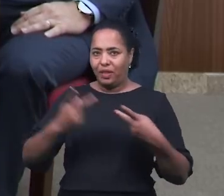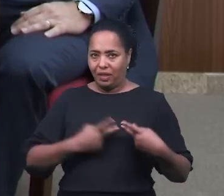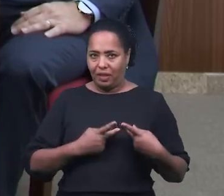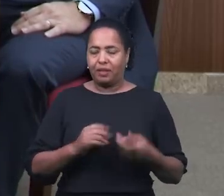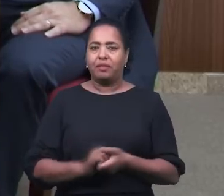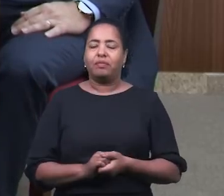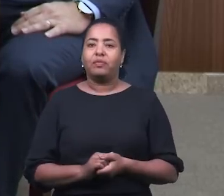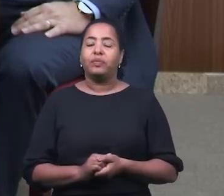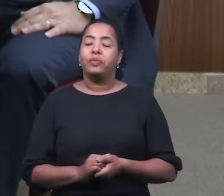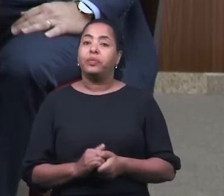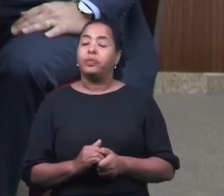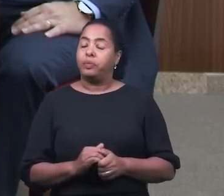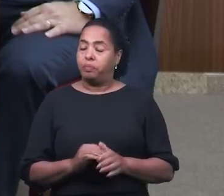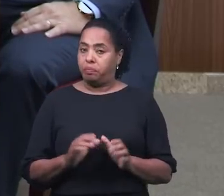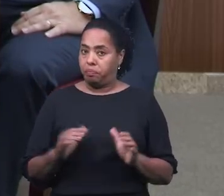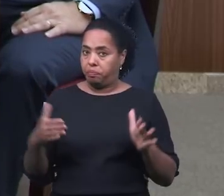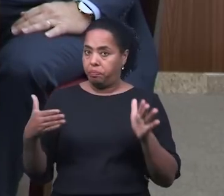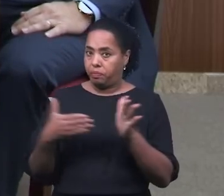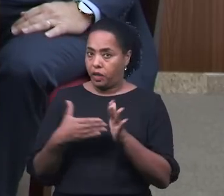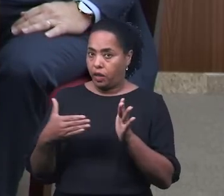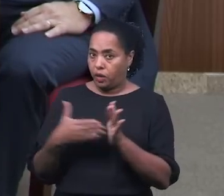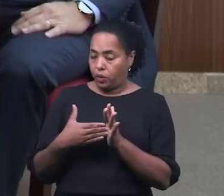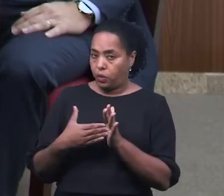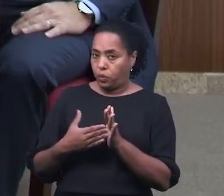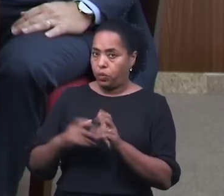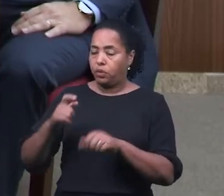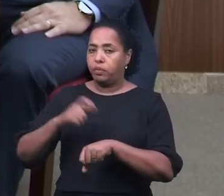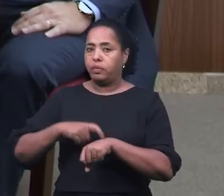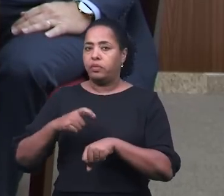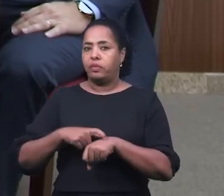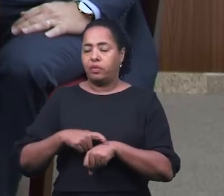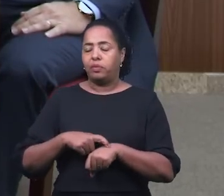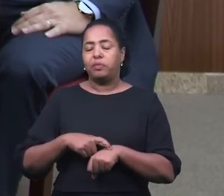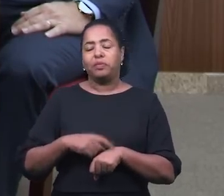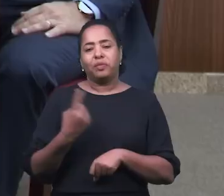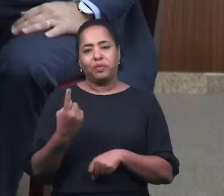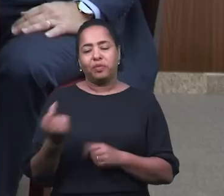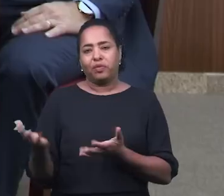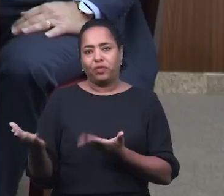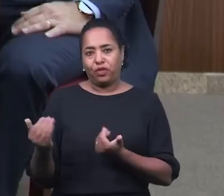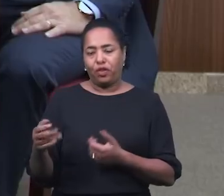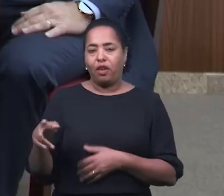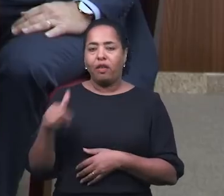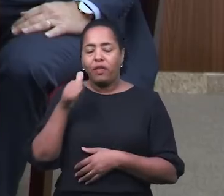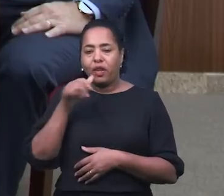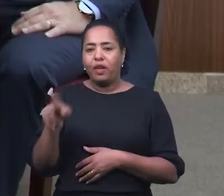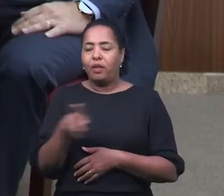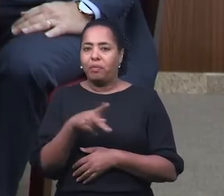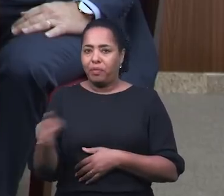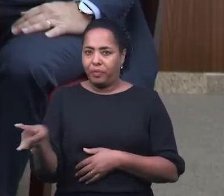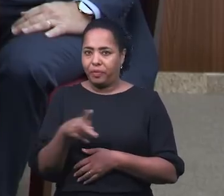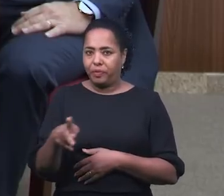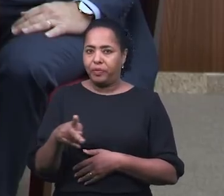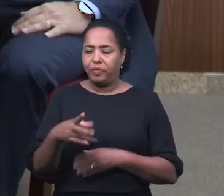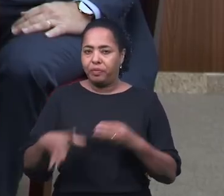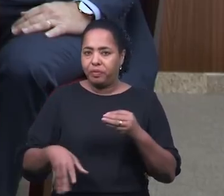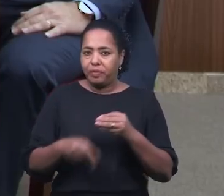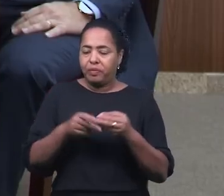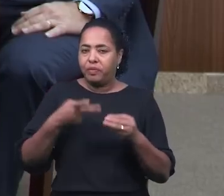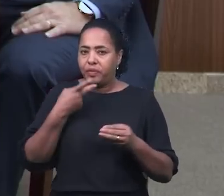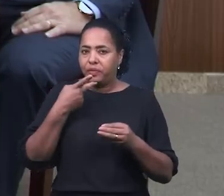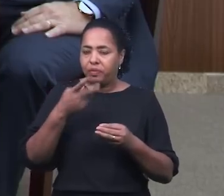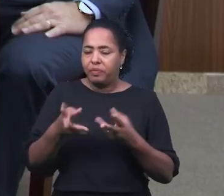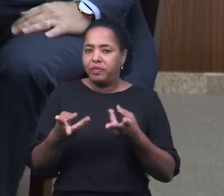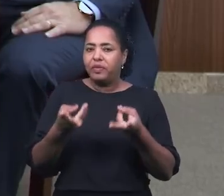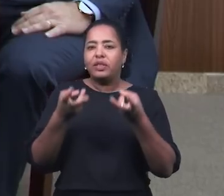visitados pelo Senhor. Para este último bloco, como sempre fazemos, trazemos uma jovem, uma professora, para trazer um comentário e